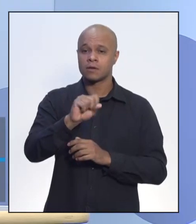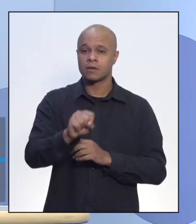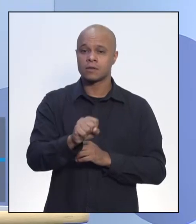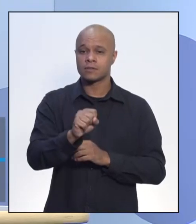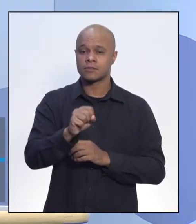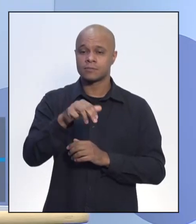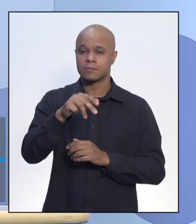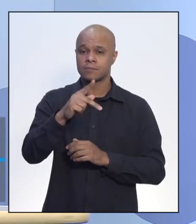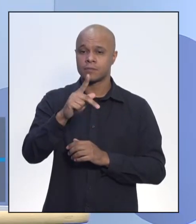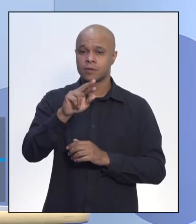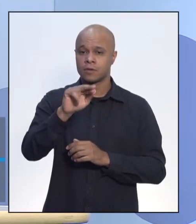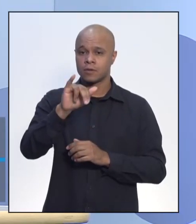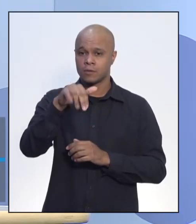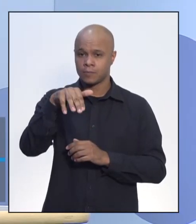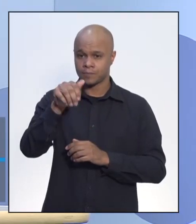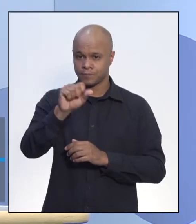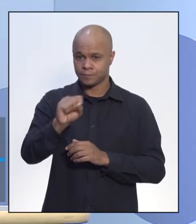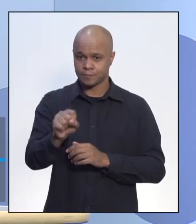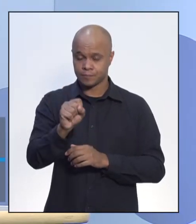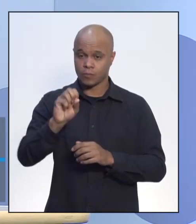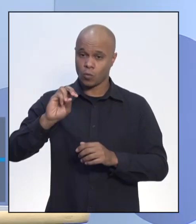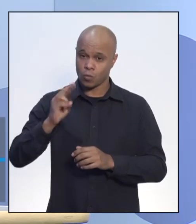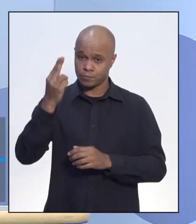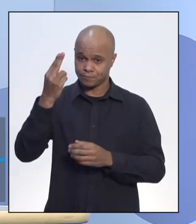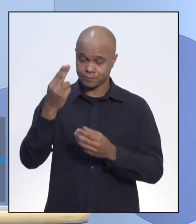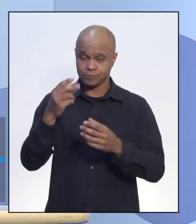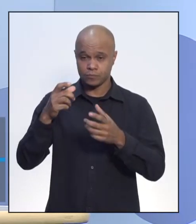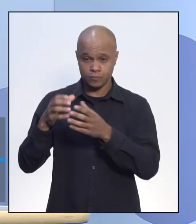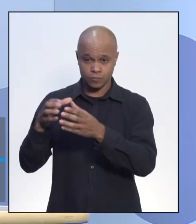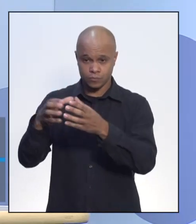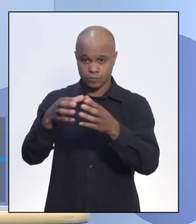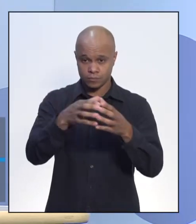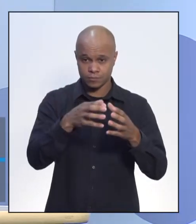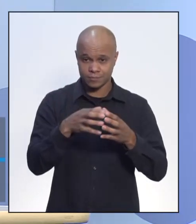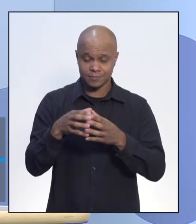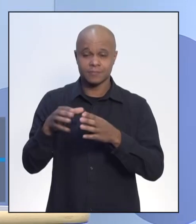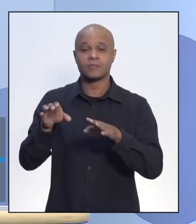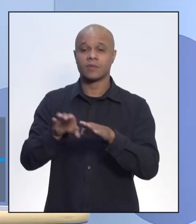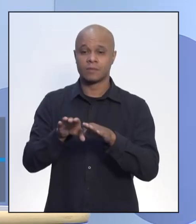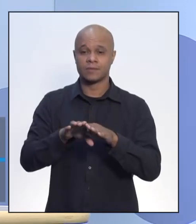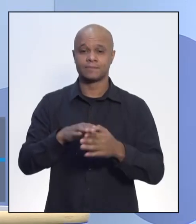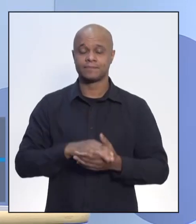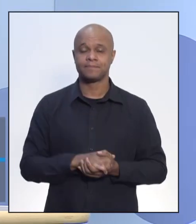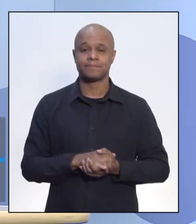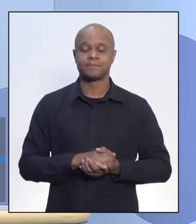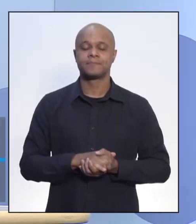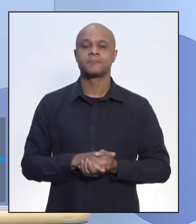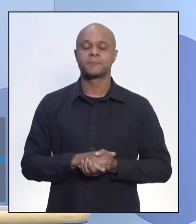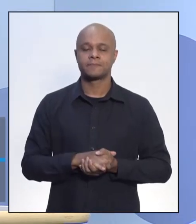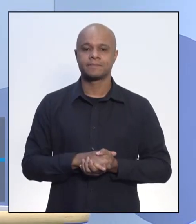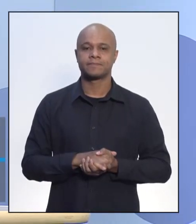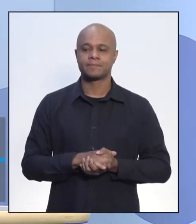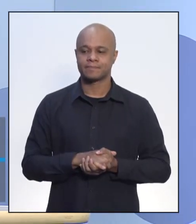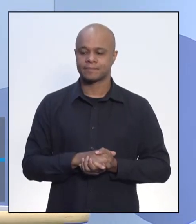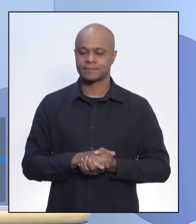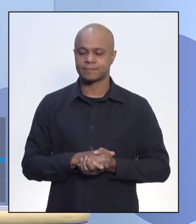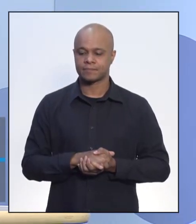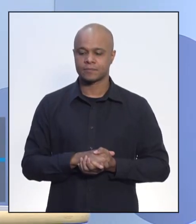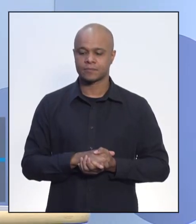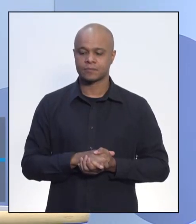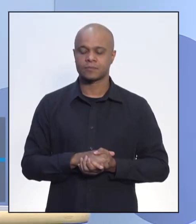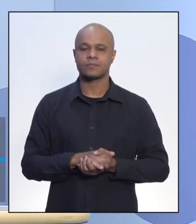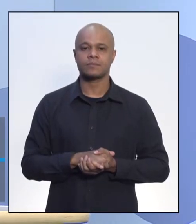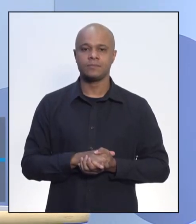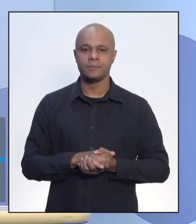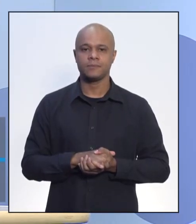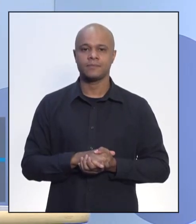terras também. Alguns apontaram a questão da guerra hídrica ali, como foi colocado na questão do Paquistão com a